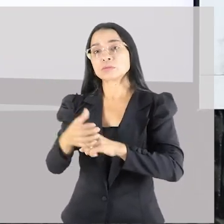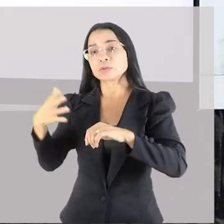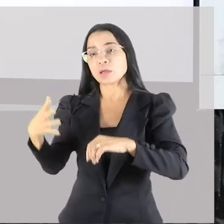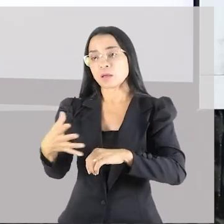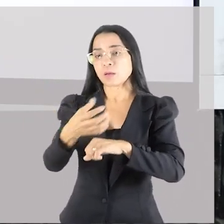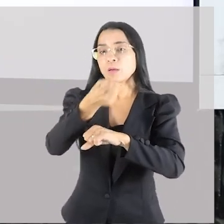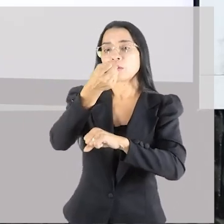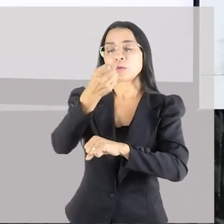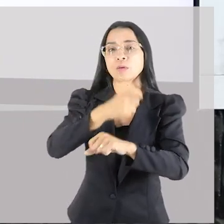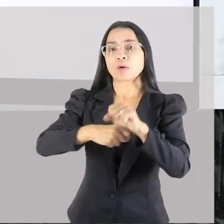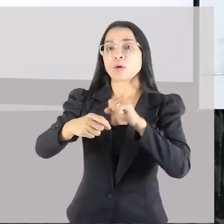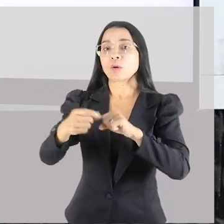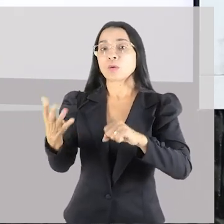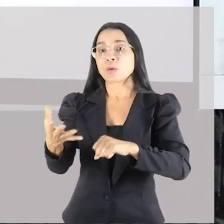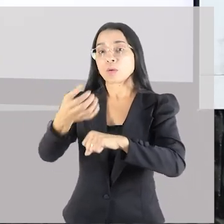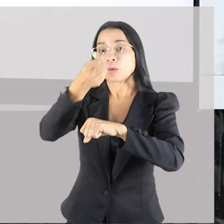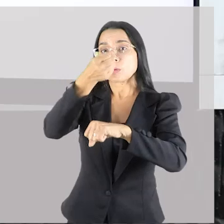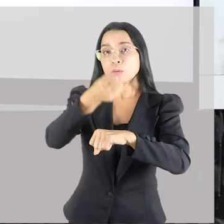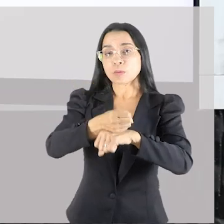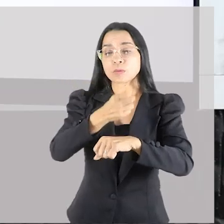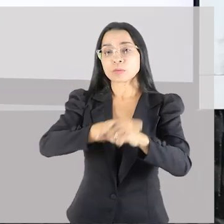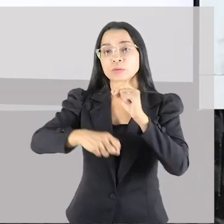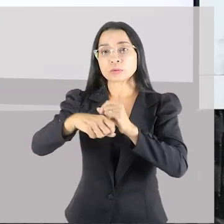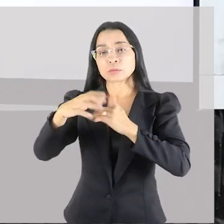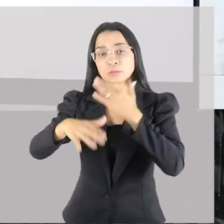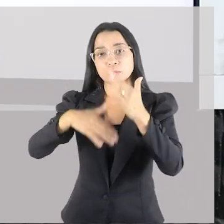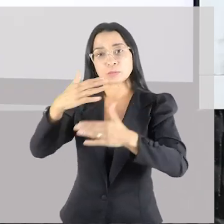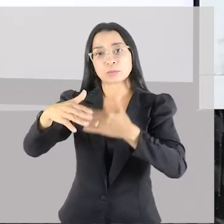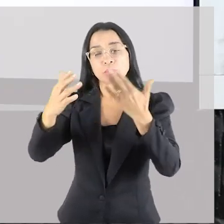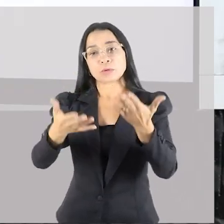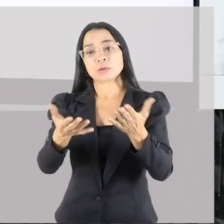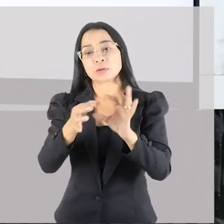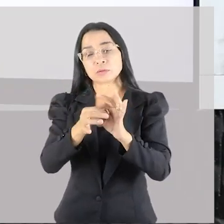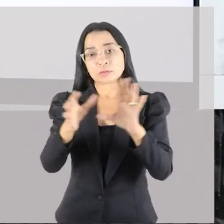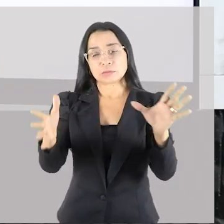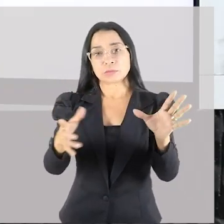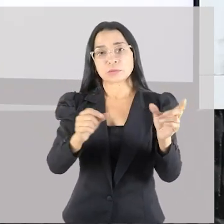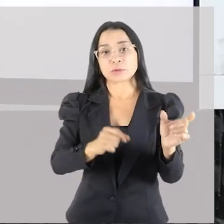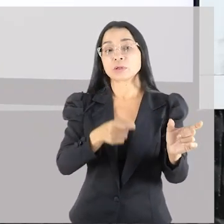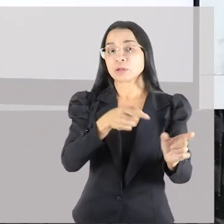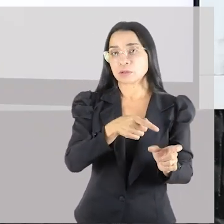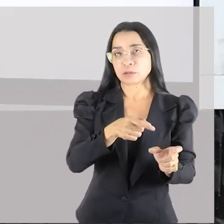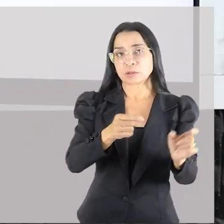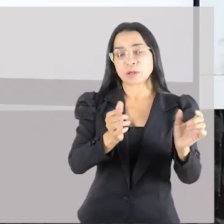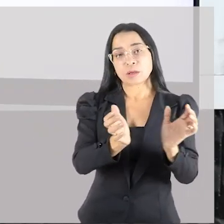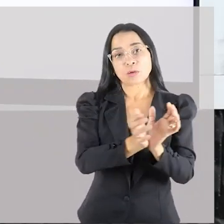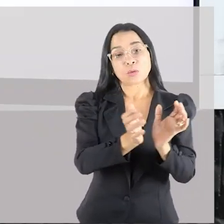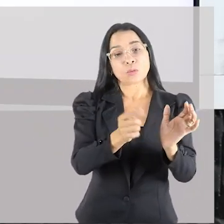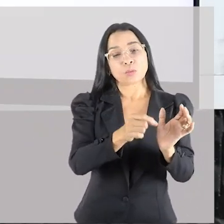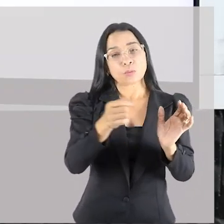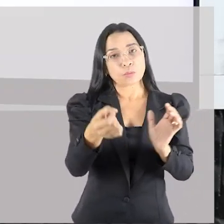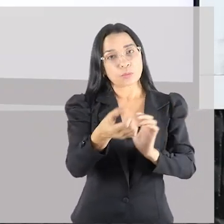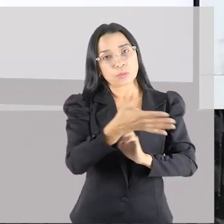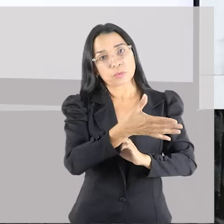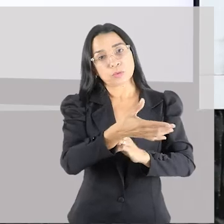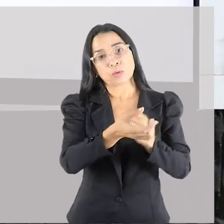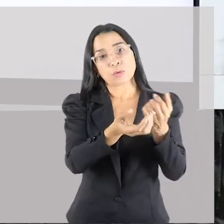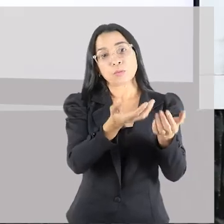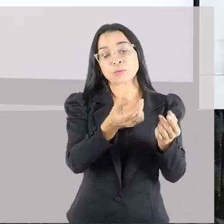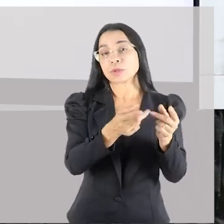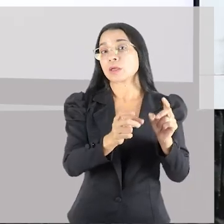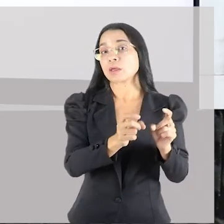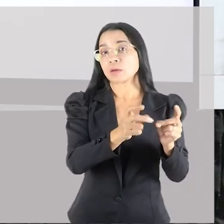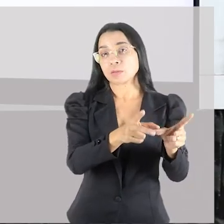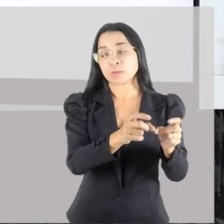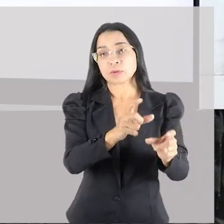independência. Então, esses novos comerciantes e esses colonos que eram lá de Portugal, começam